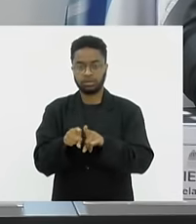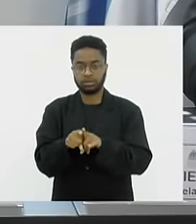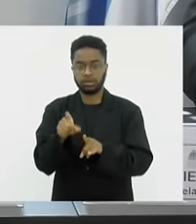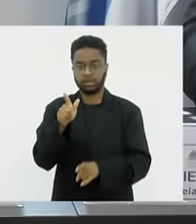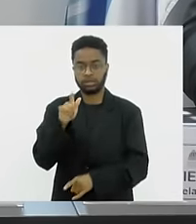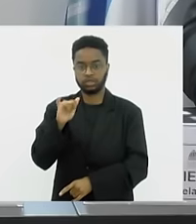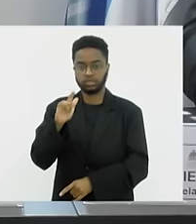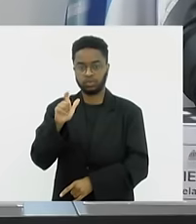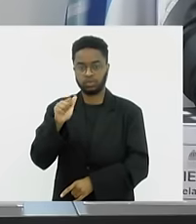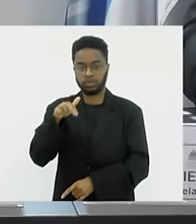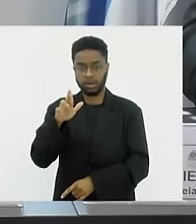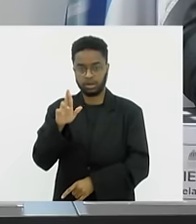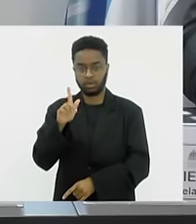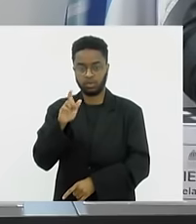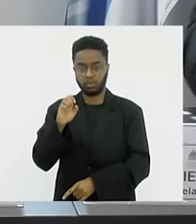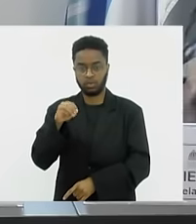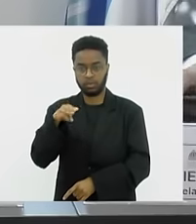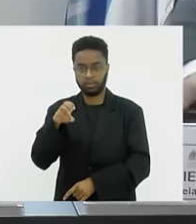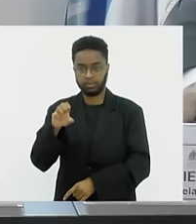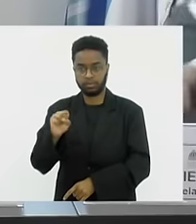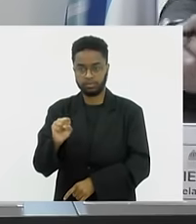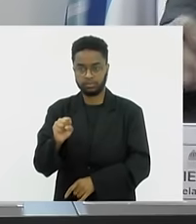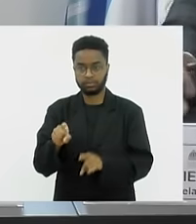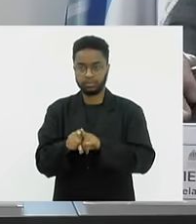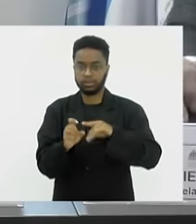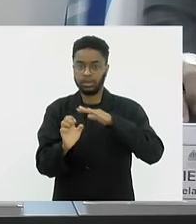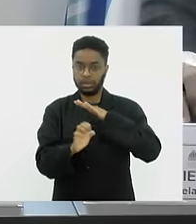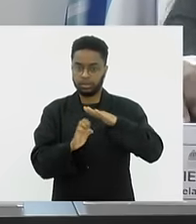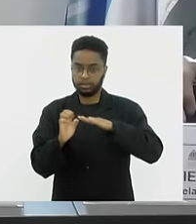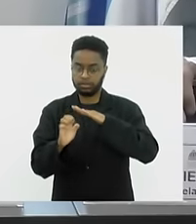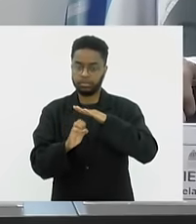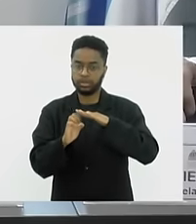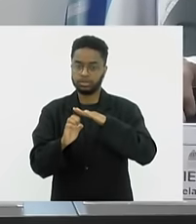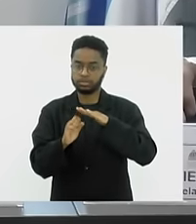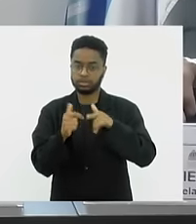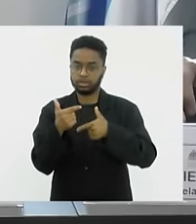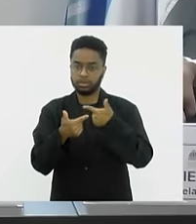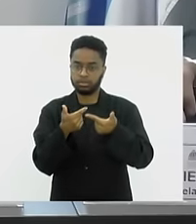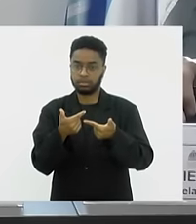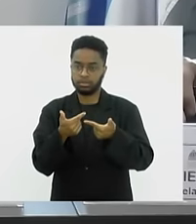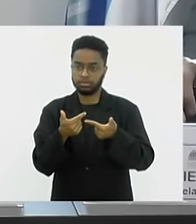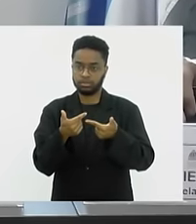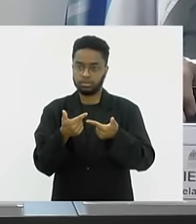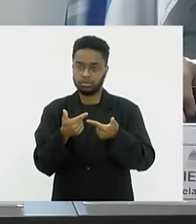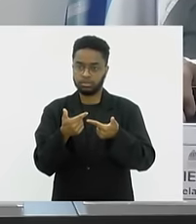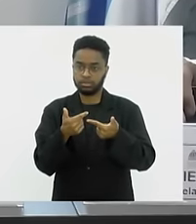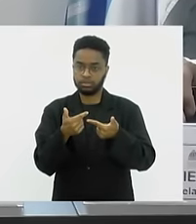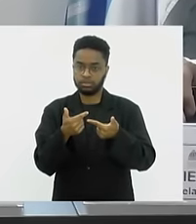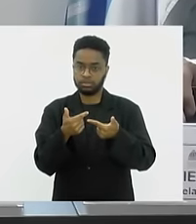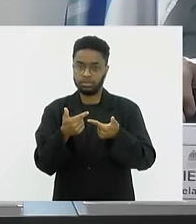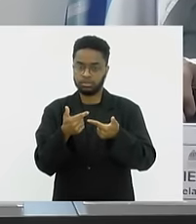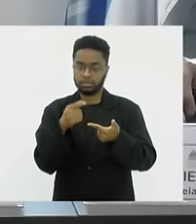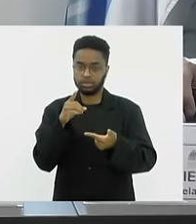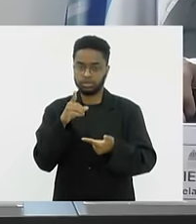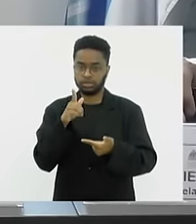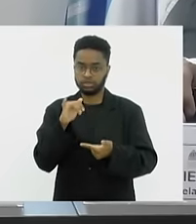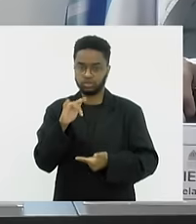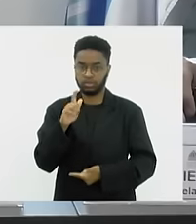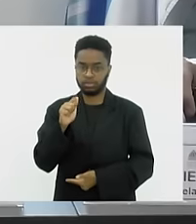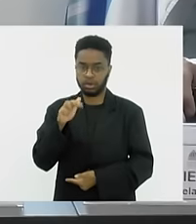Gilmar Gomes, das empresas prestadoras Gilmar de Oliveira